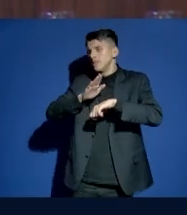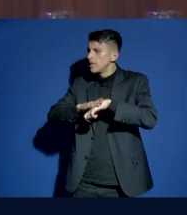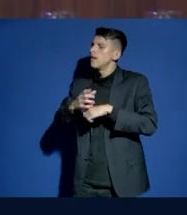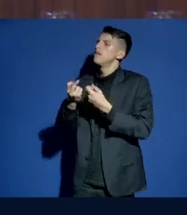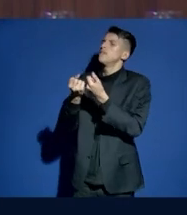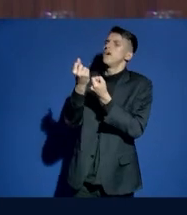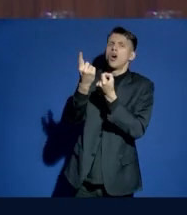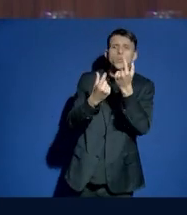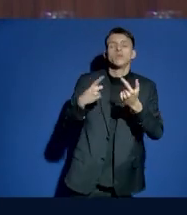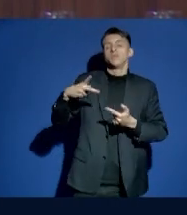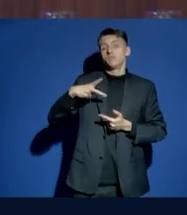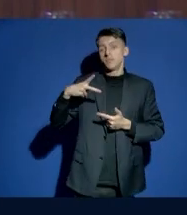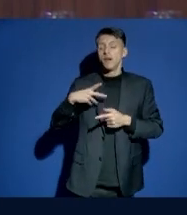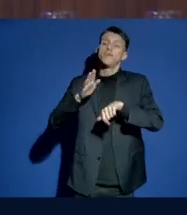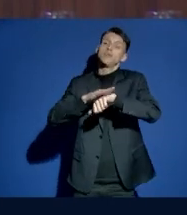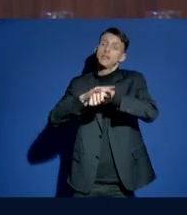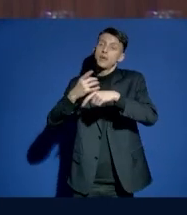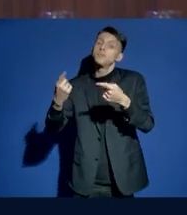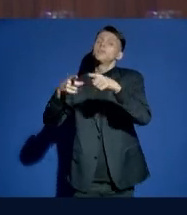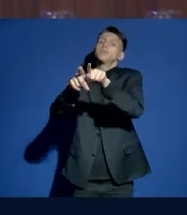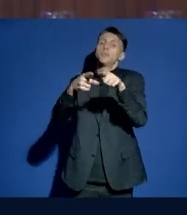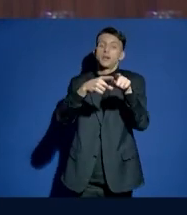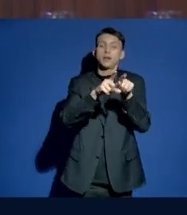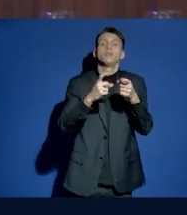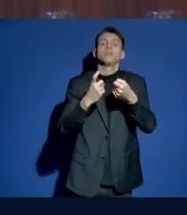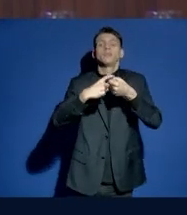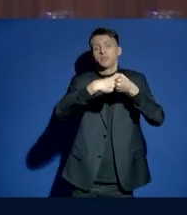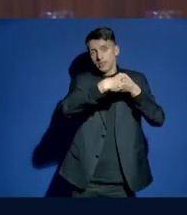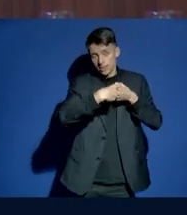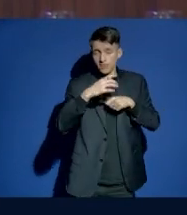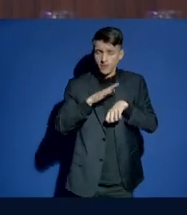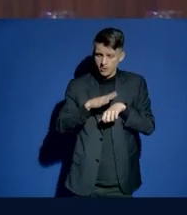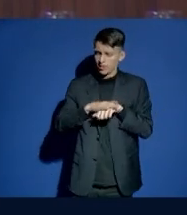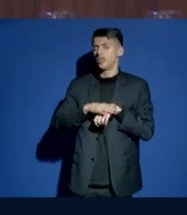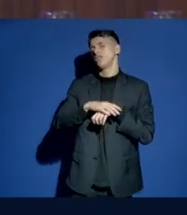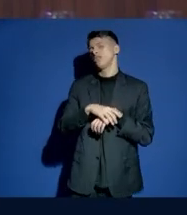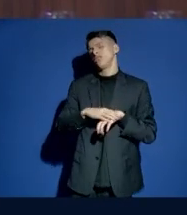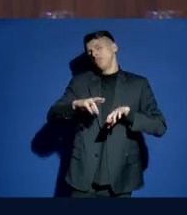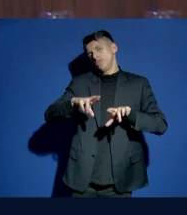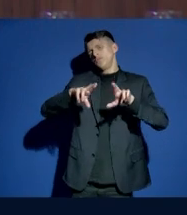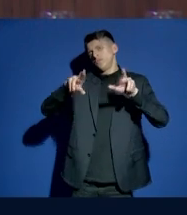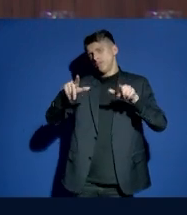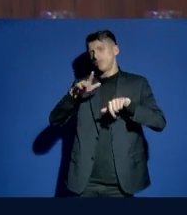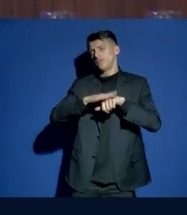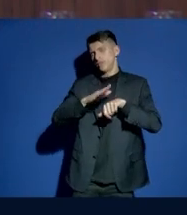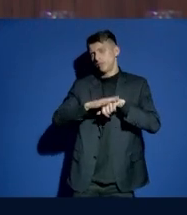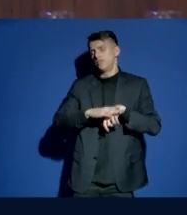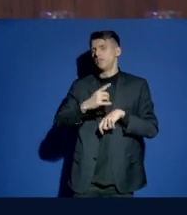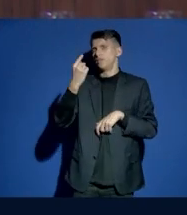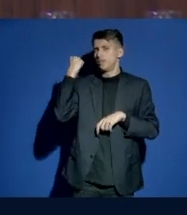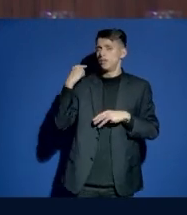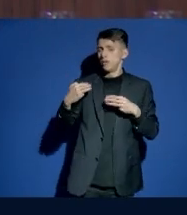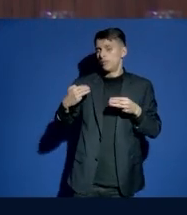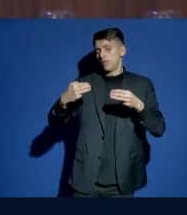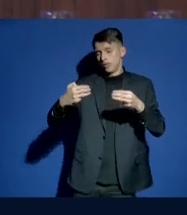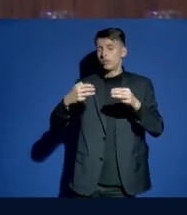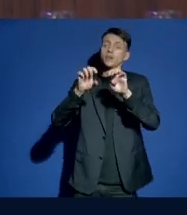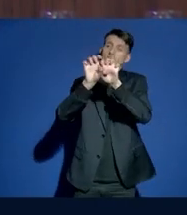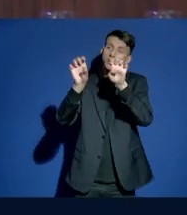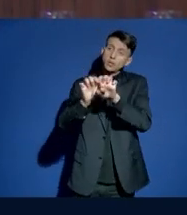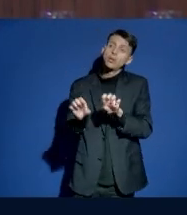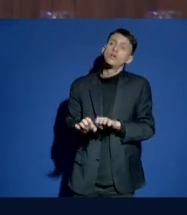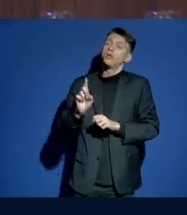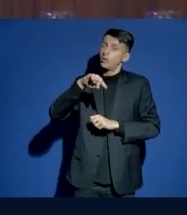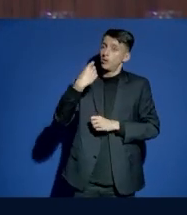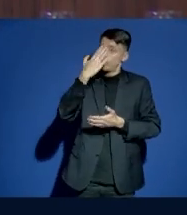uma série de parcerias pouco privadas e até diferindo um pouco do que a gente fez no ministério da infraestrutura a gente está